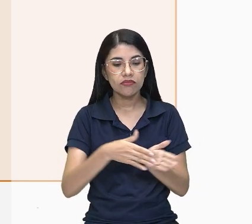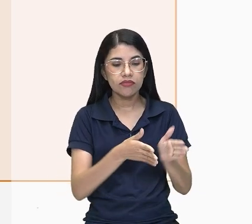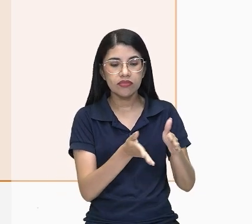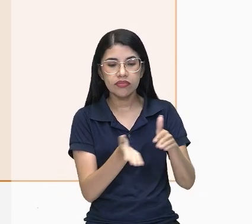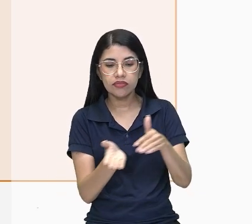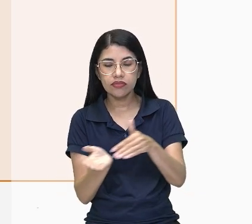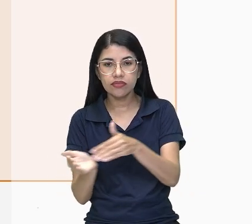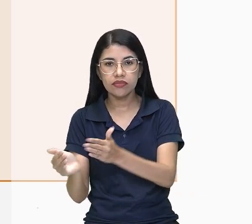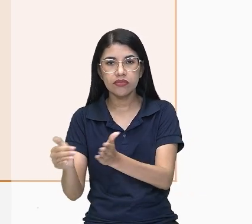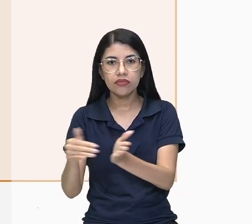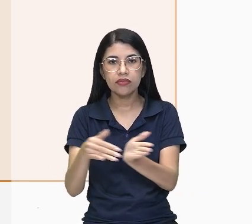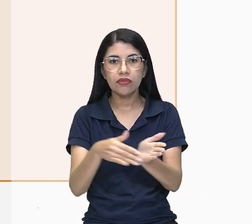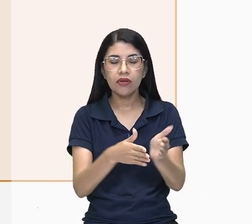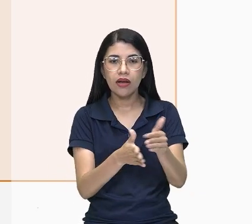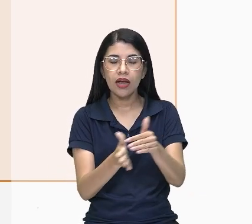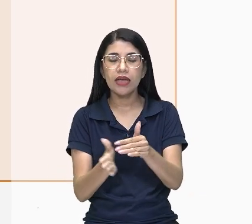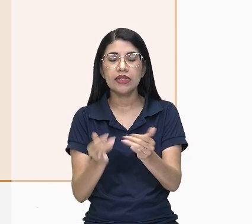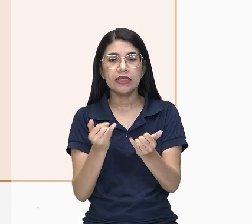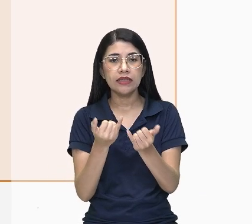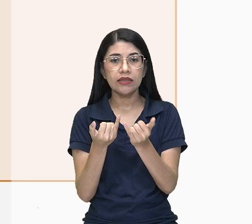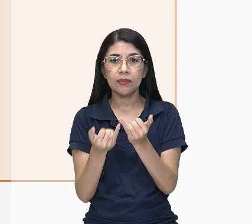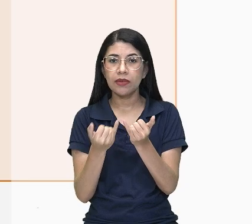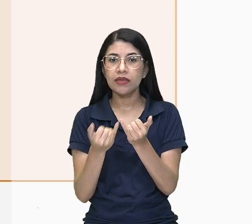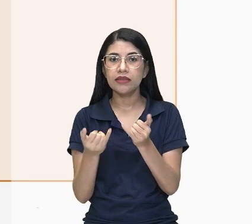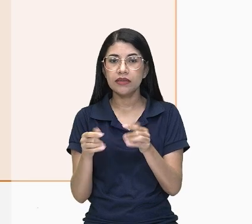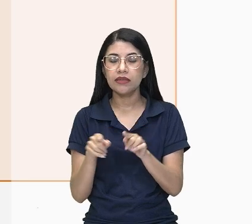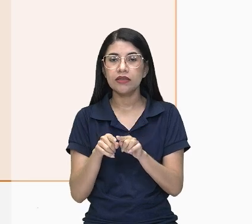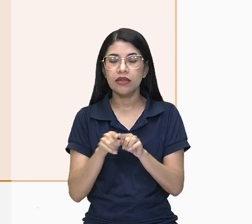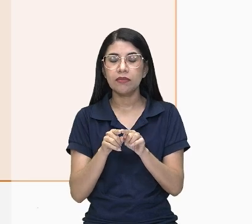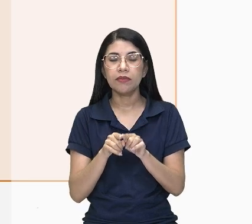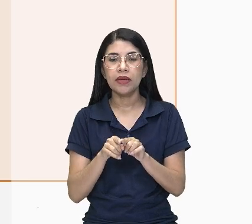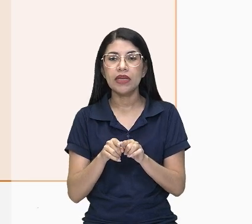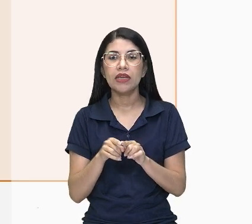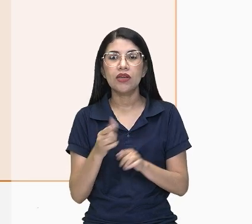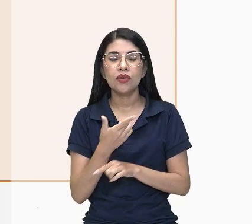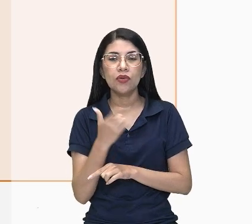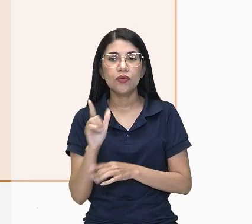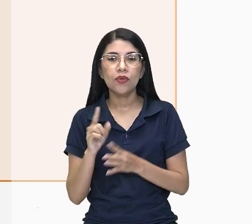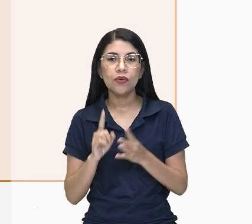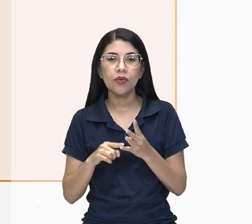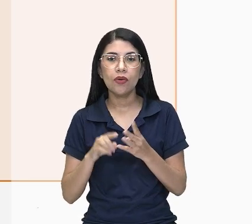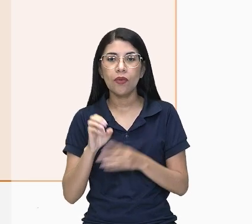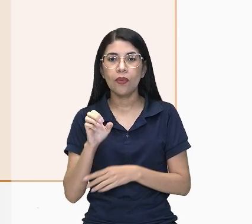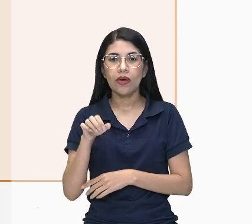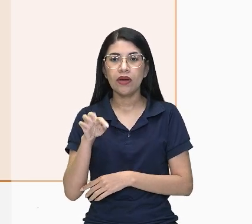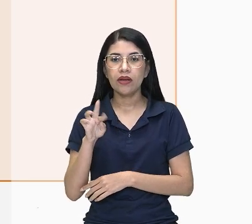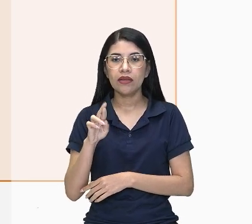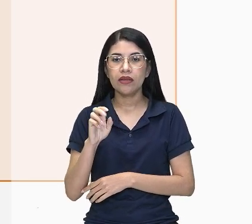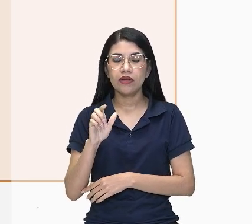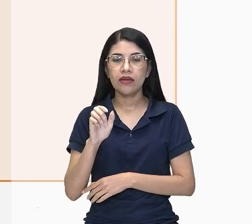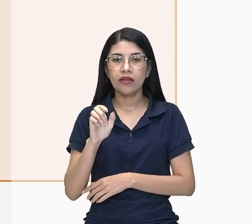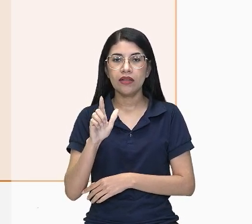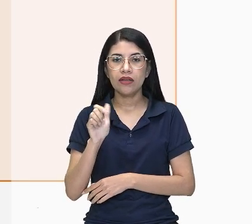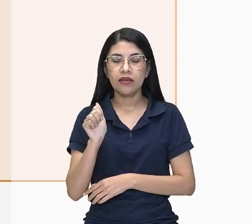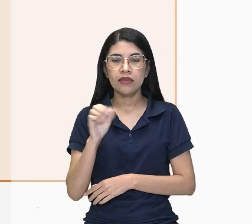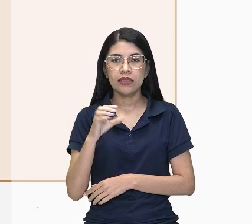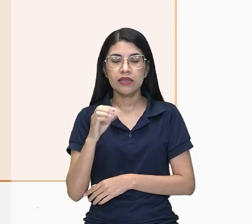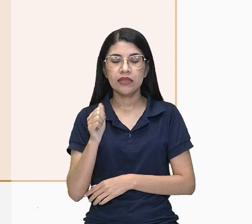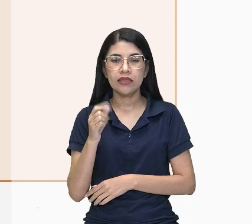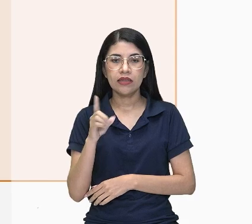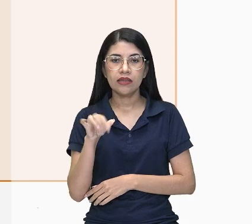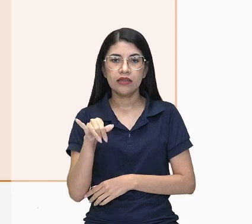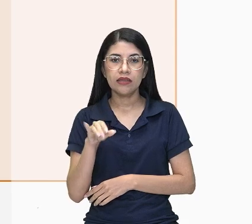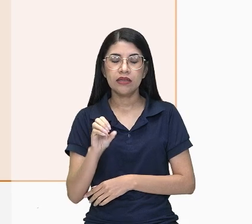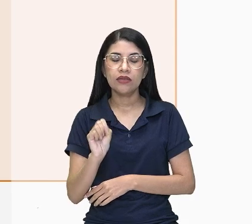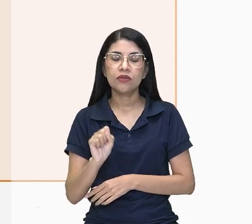e que são semelhantes entre si. E também nós temos os canais entrelaçados, que eles existem em